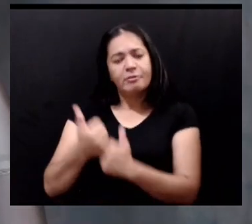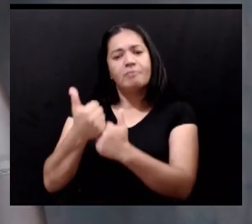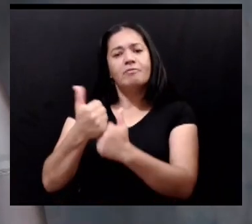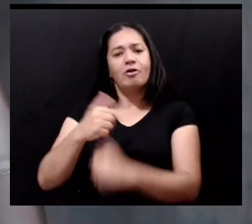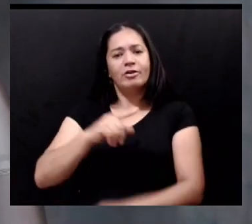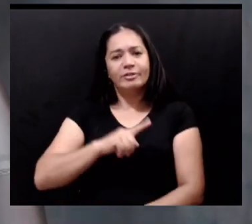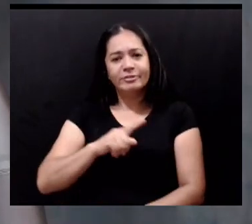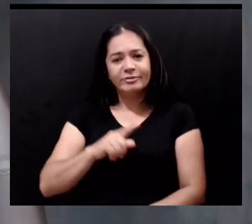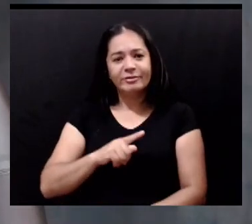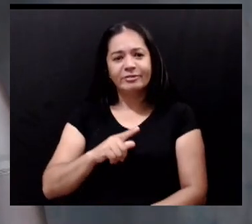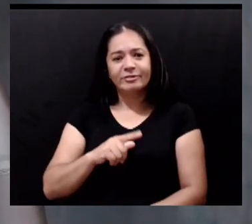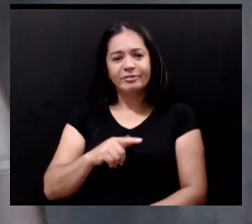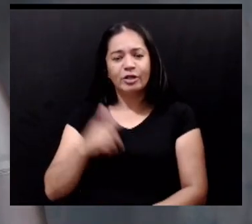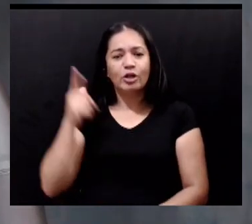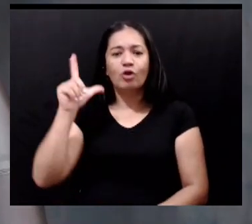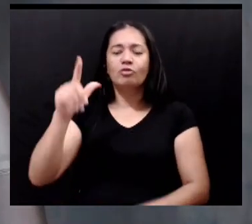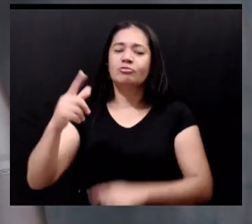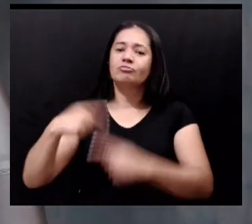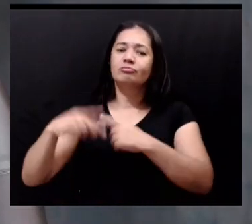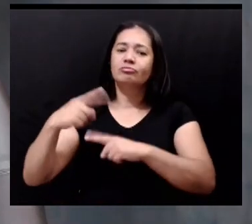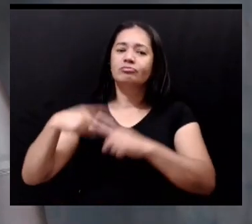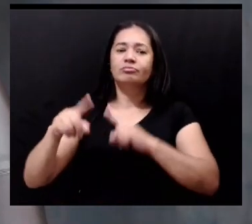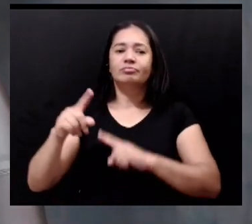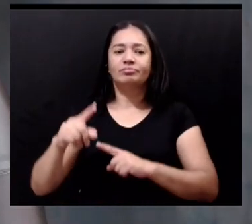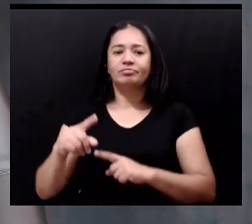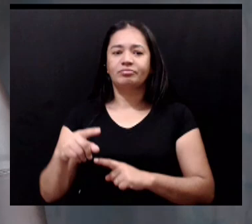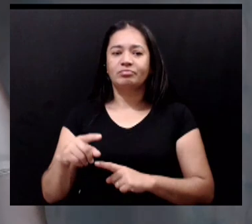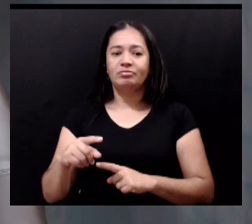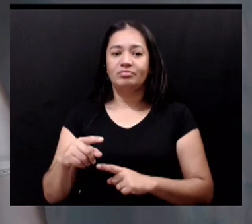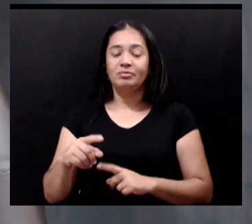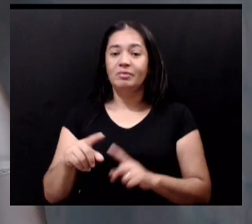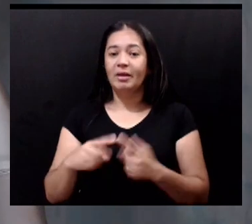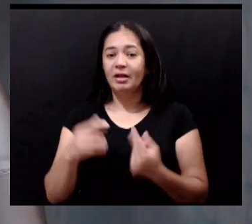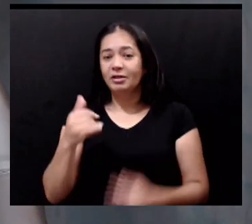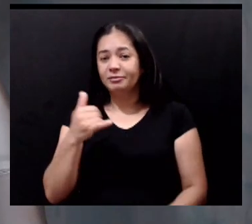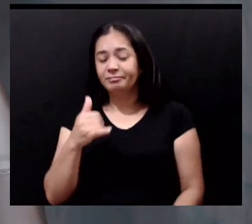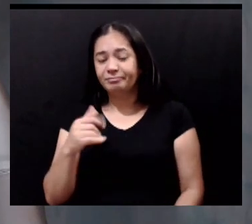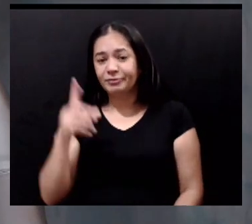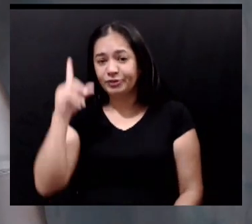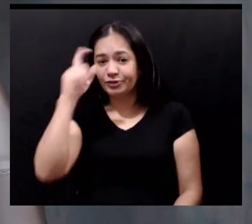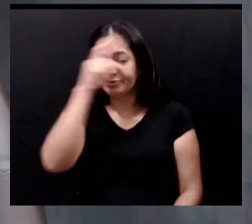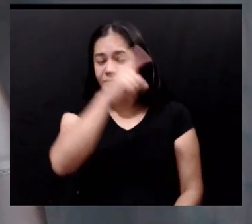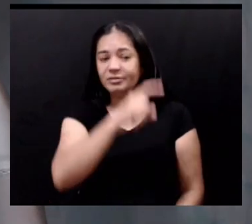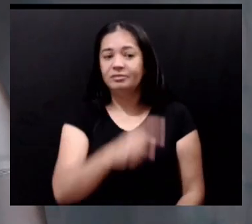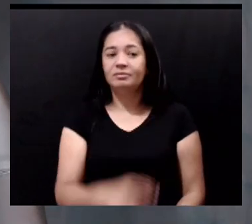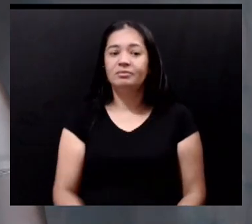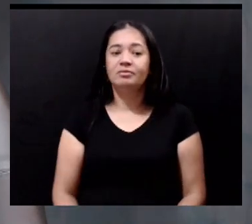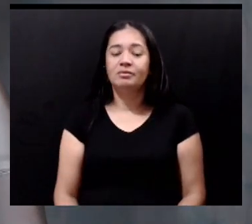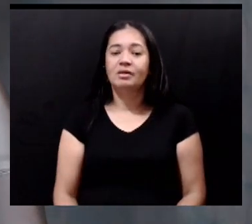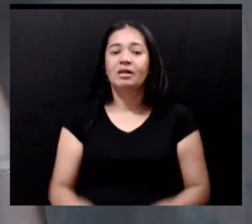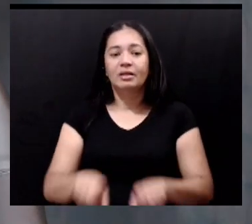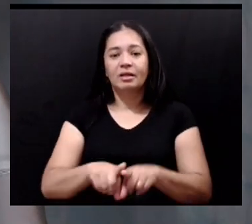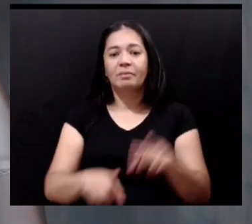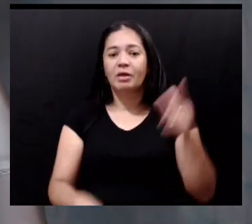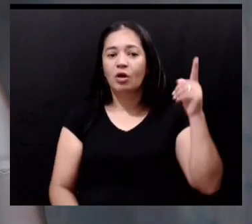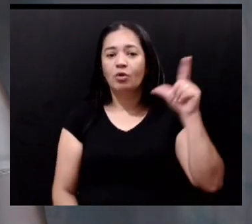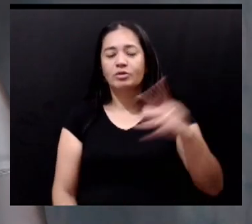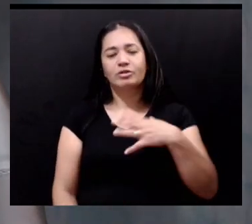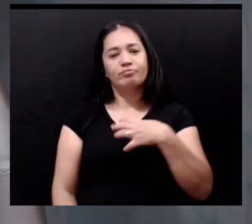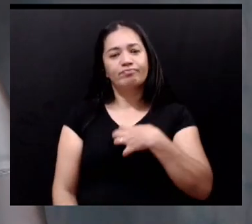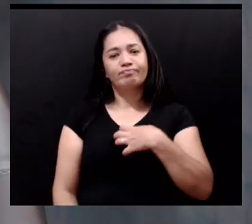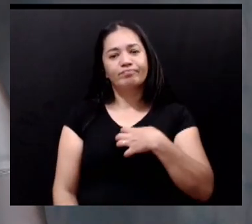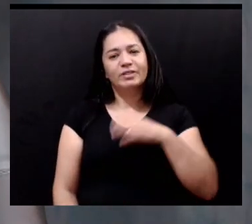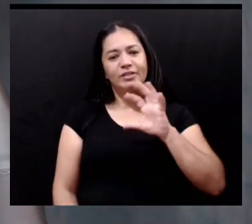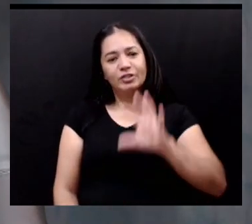atravessar, seja silenciar, embora seja difícil, que ele também possa ter essa forma. Então eu acho